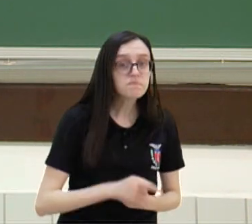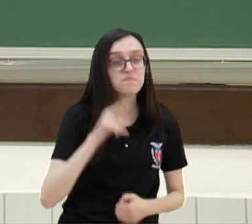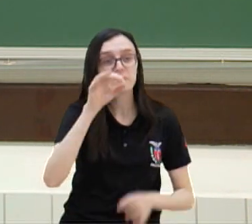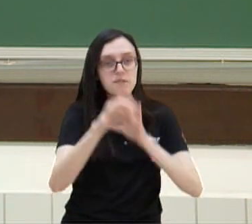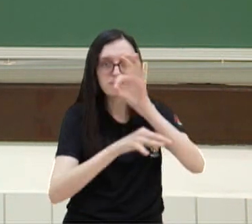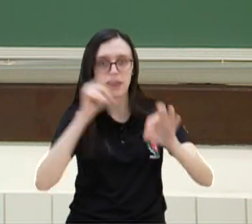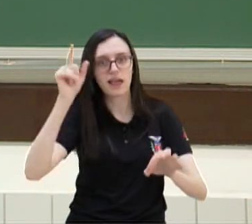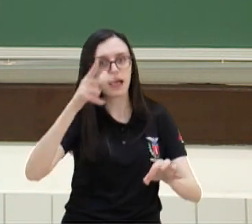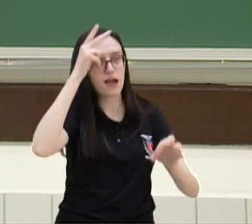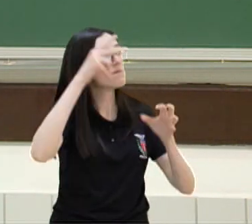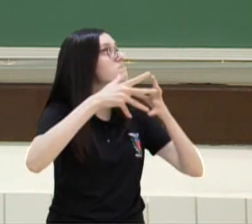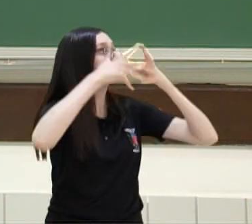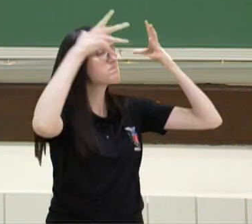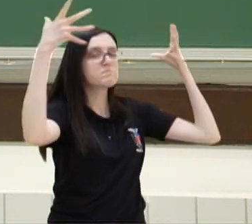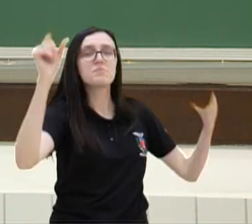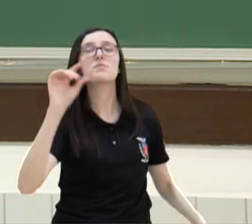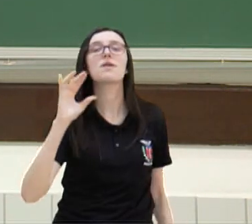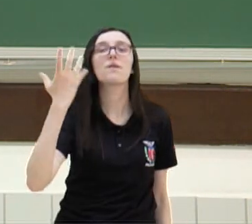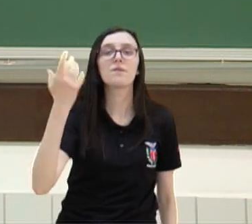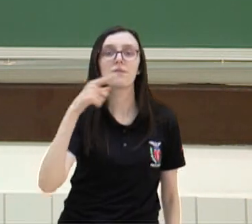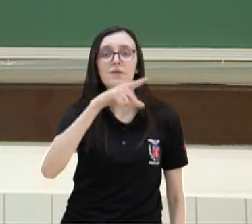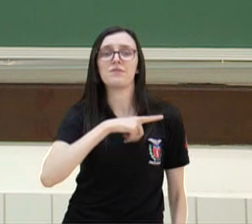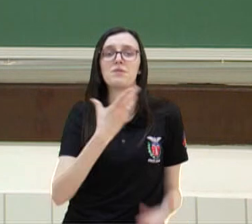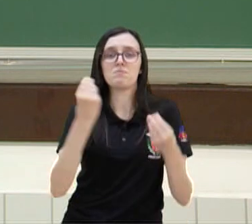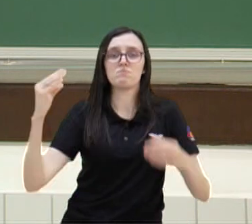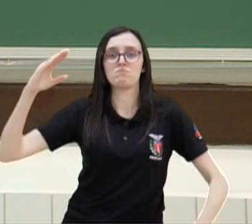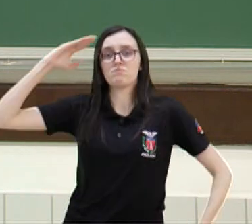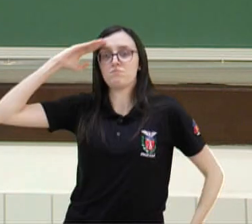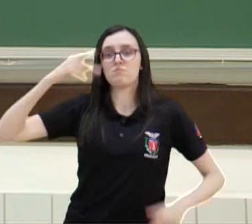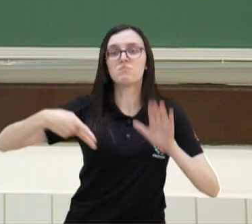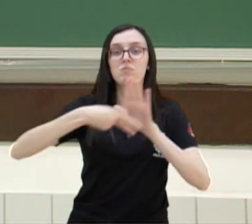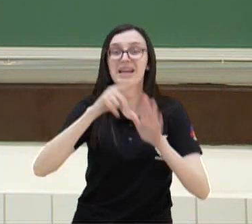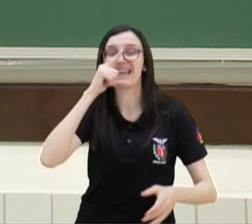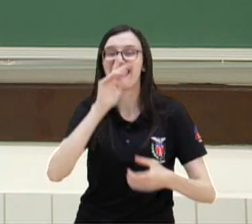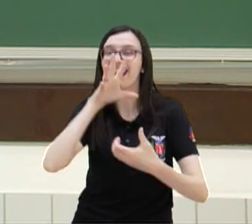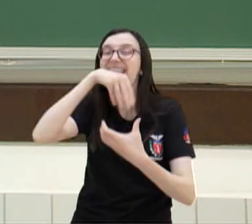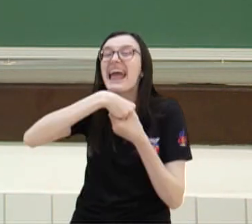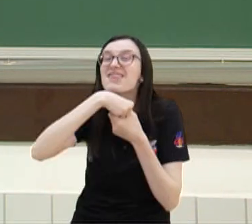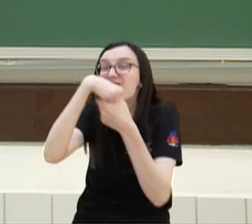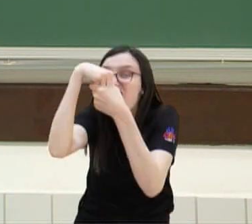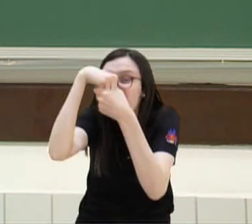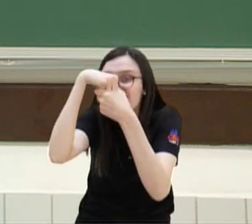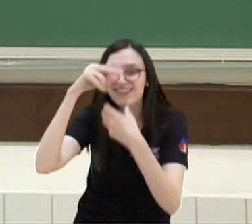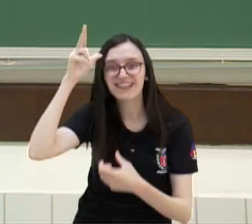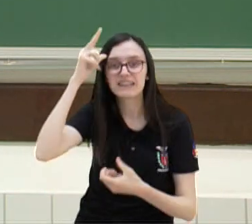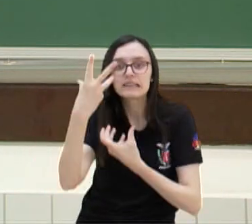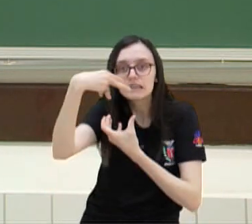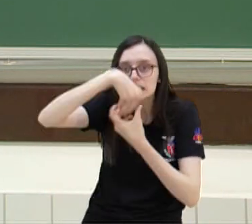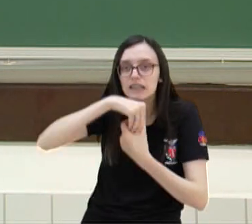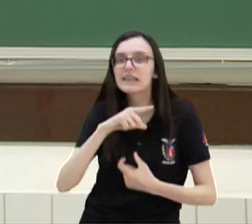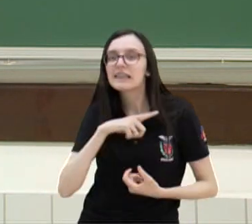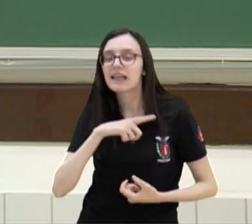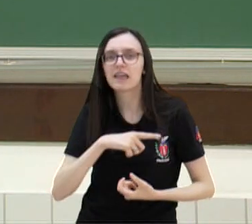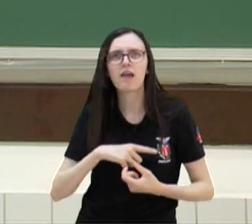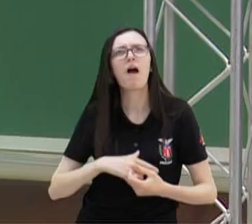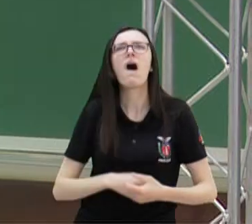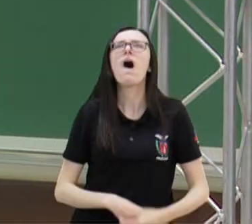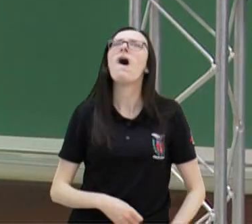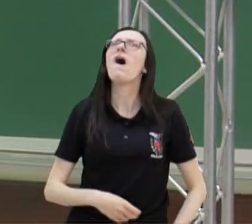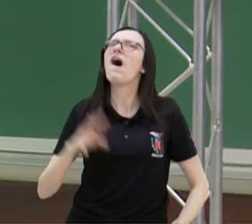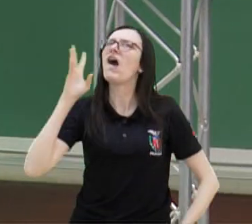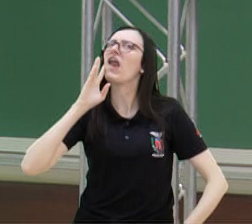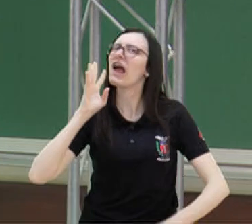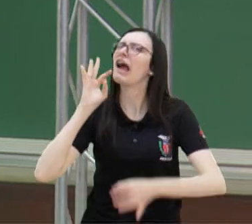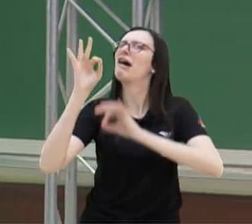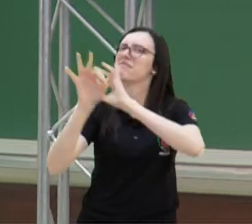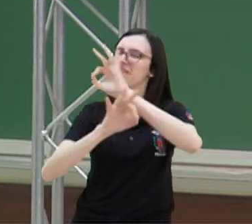cavalo aqui enorme, estava cheio de soldados gregos dentro desse cavalo. Tá? E os troianos